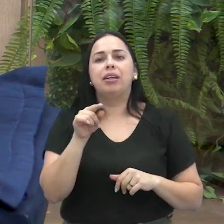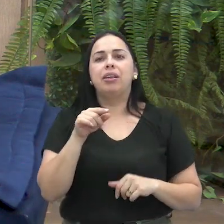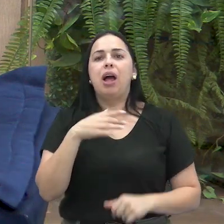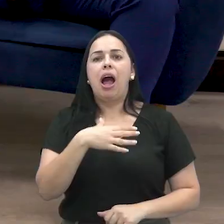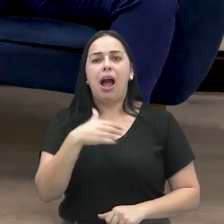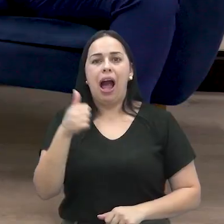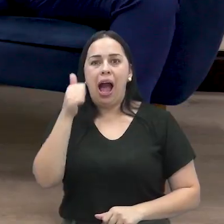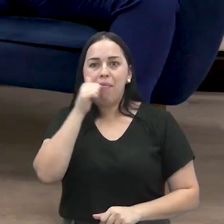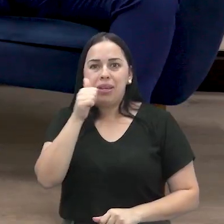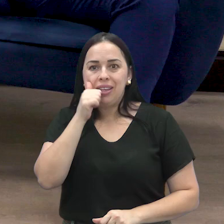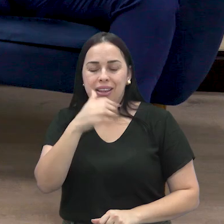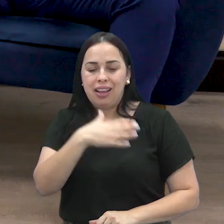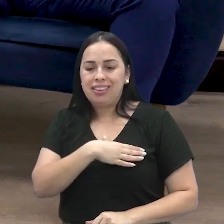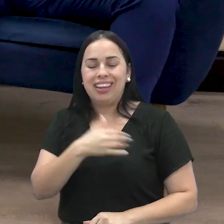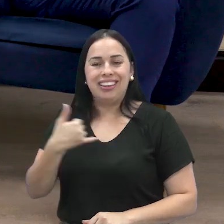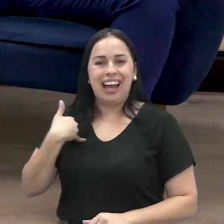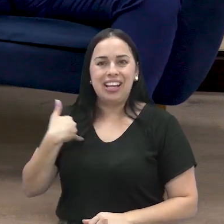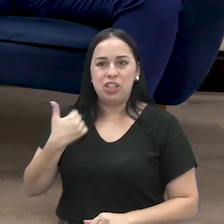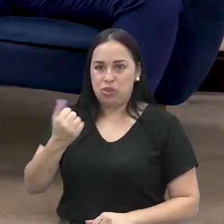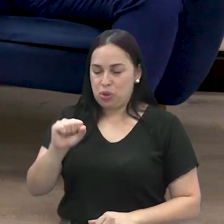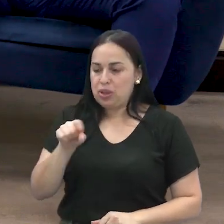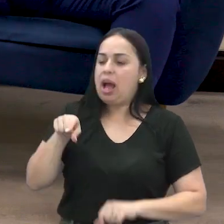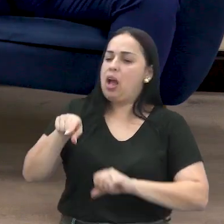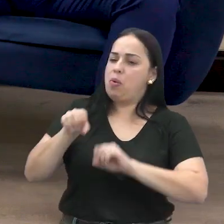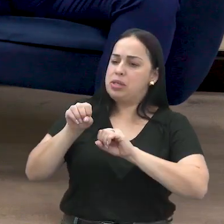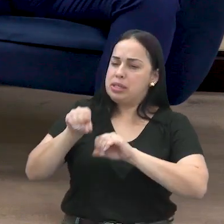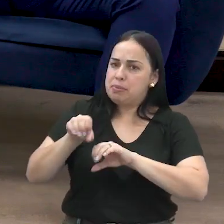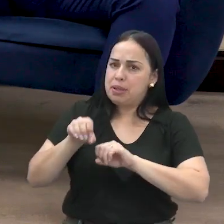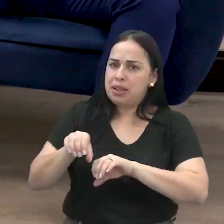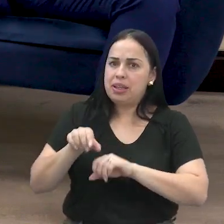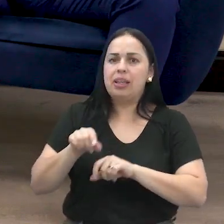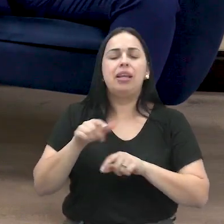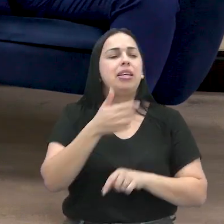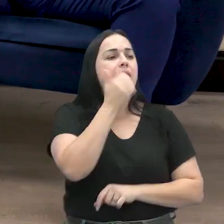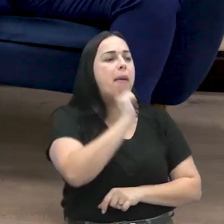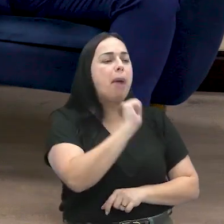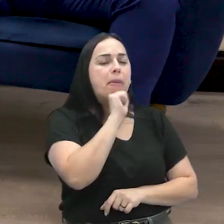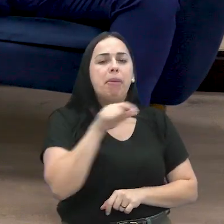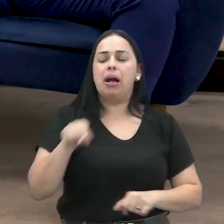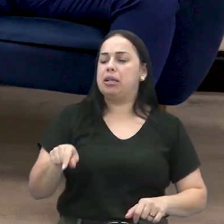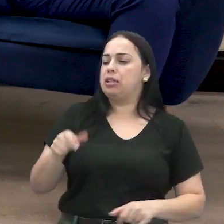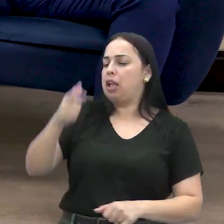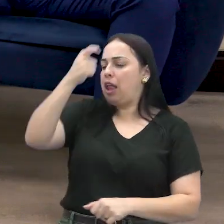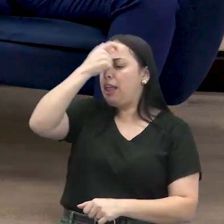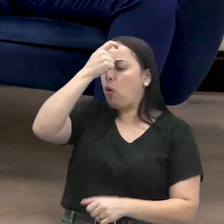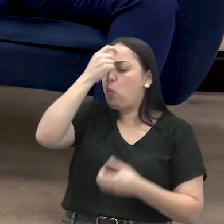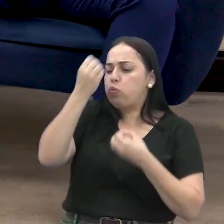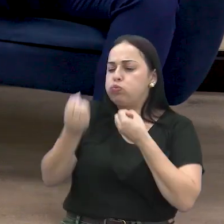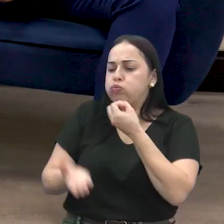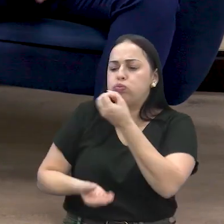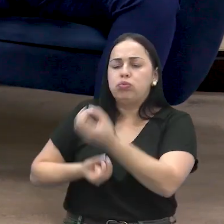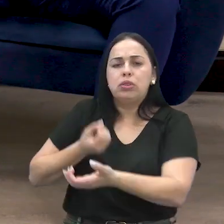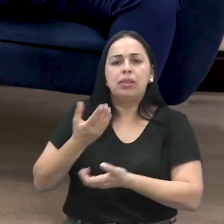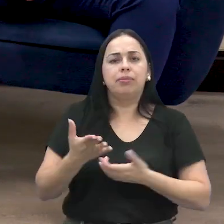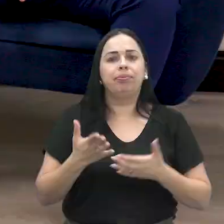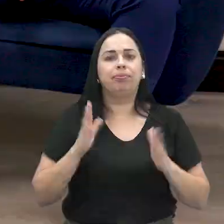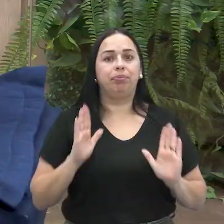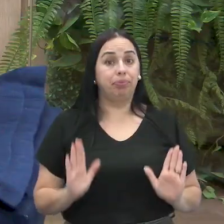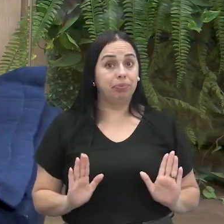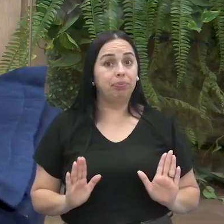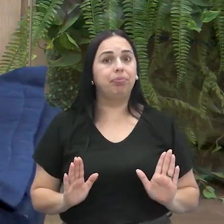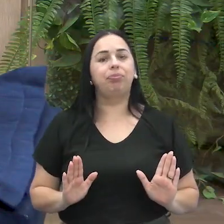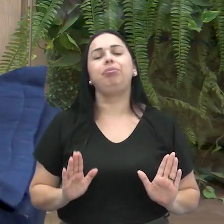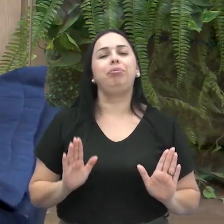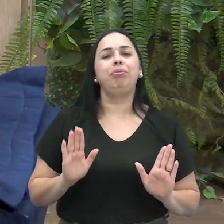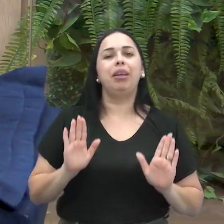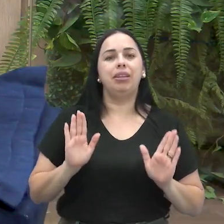mãe? Então é aquele momento que eu falei para você, né? É a hora de aprender. É hora de aprender, é hora também da mãe falar e conscientizar um pouquinho, enfim. A